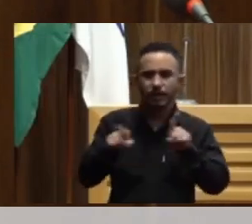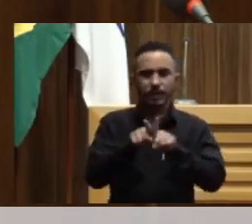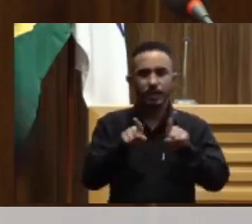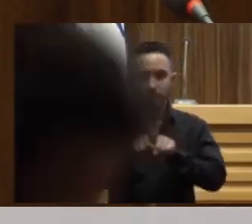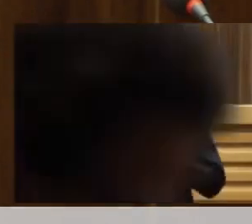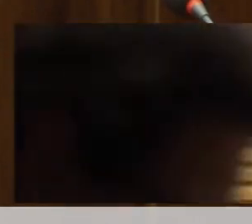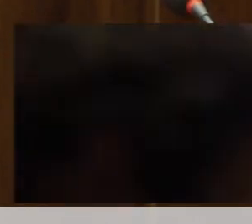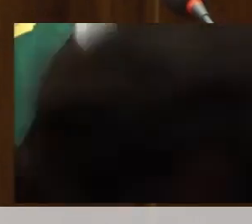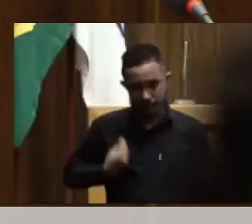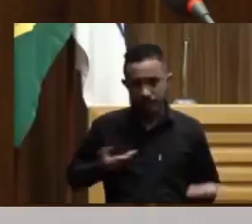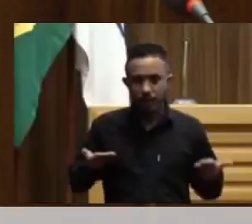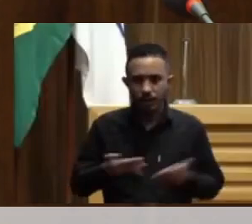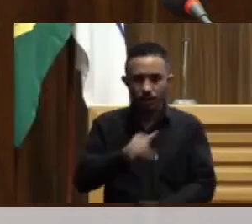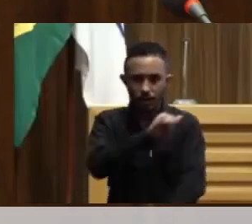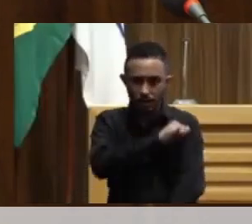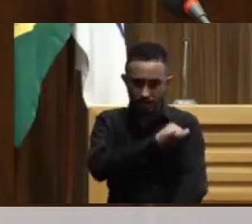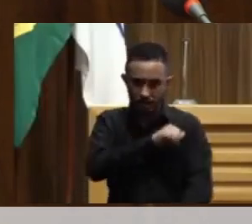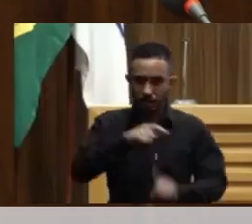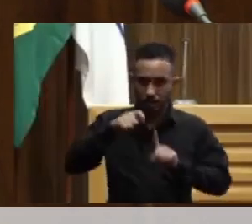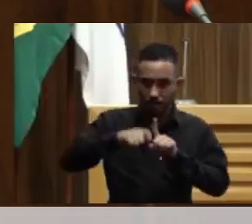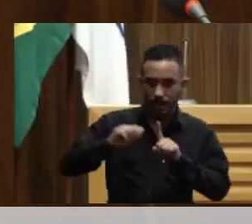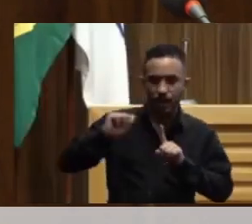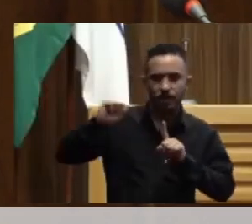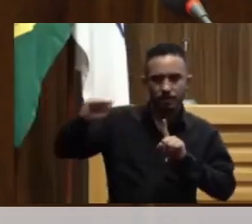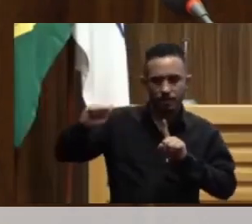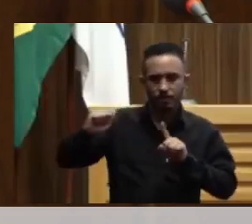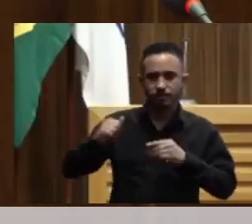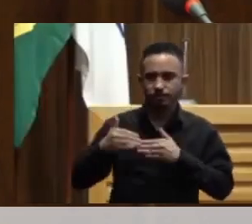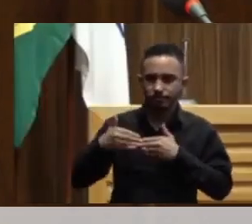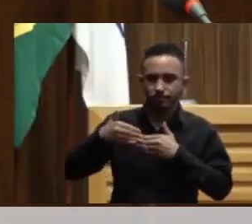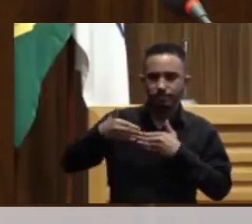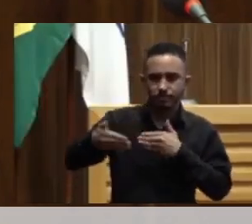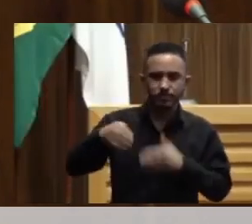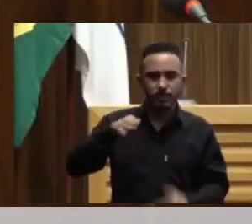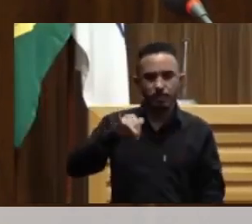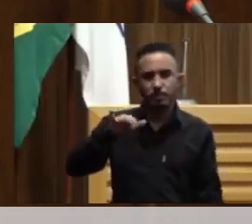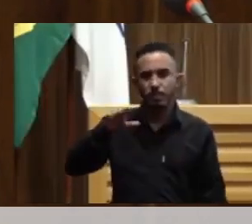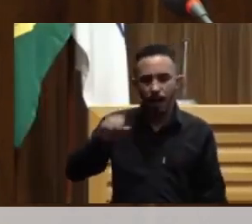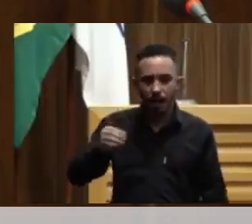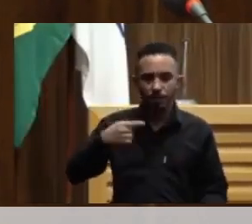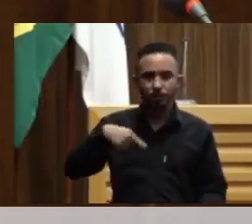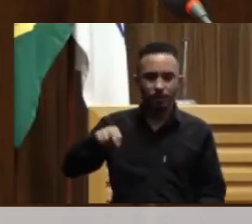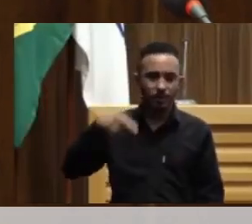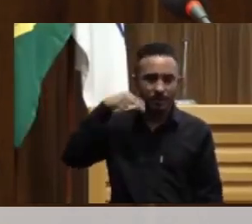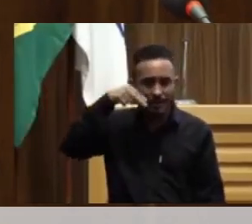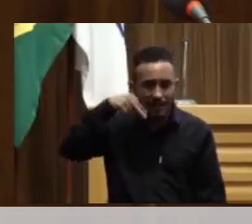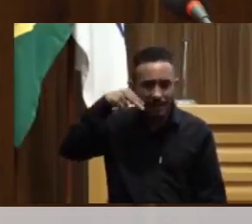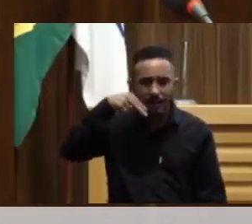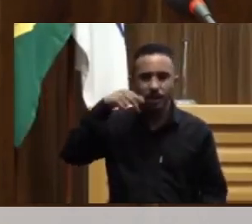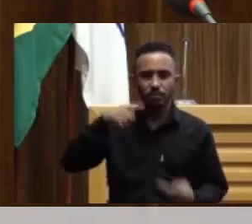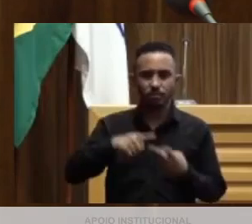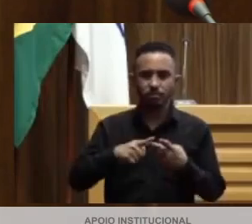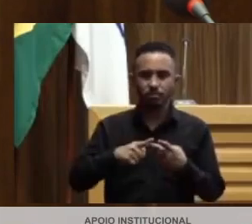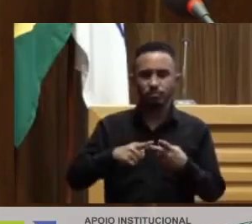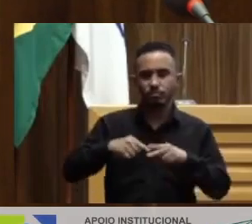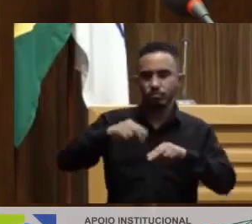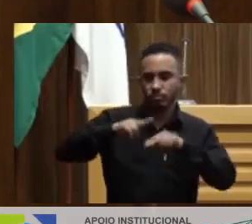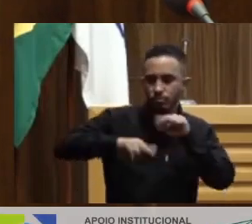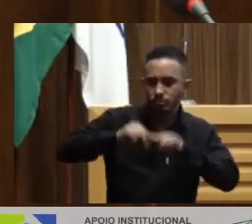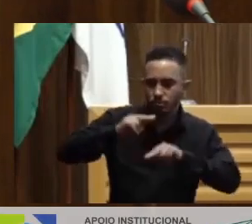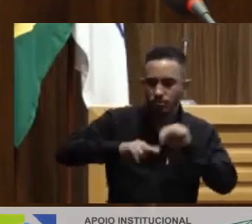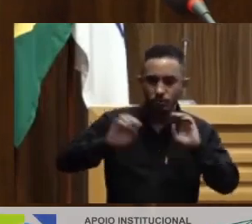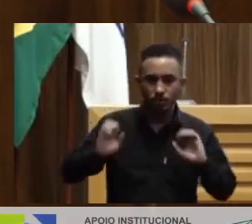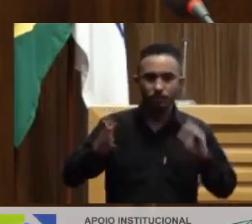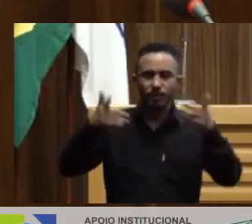Rio de Janeiro em abril, em maio iremos para Natal, em junho, num grande evento